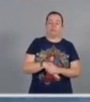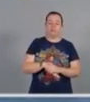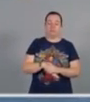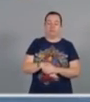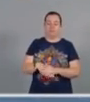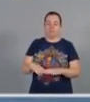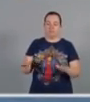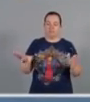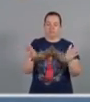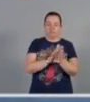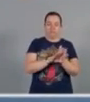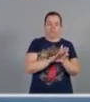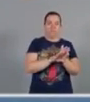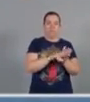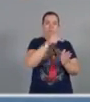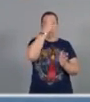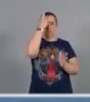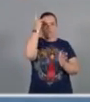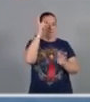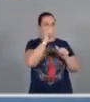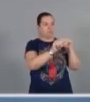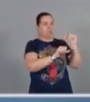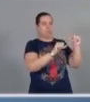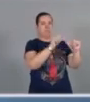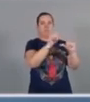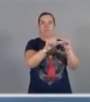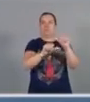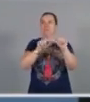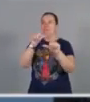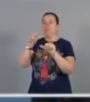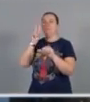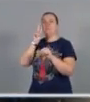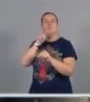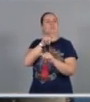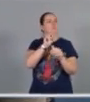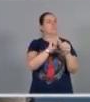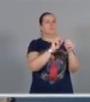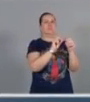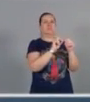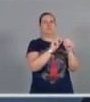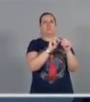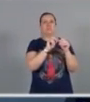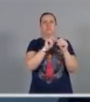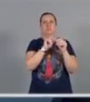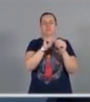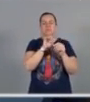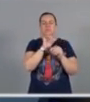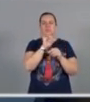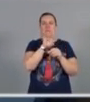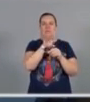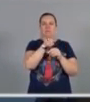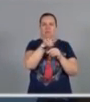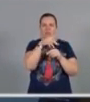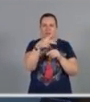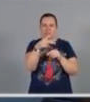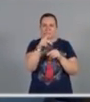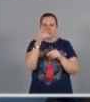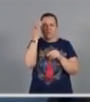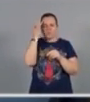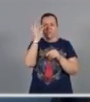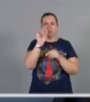chega um caboclo e vem mudando a história escuta que que vocês tão fazendo só tu Forasteiro que não